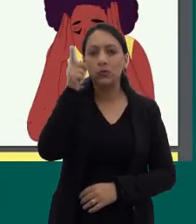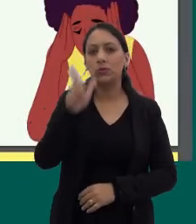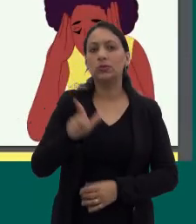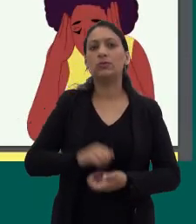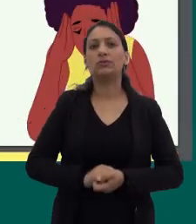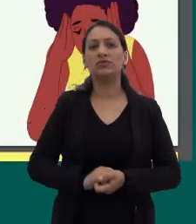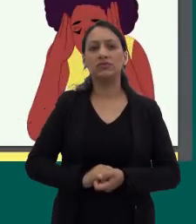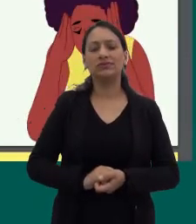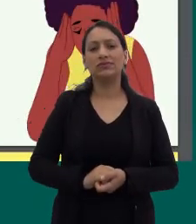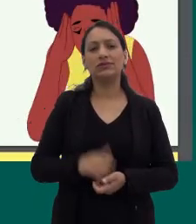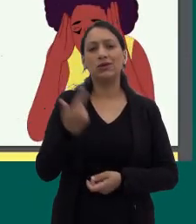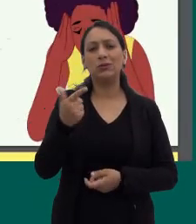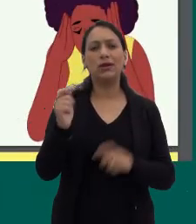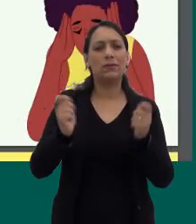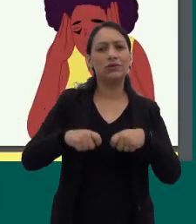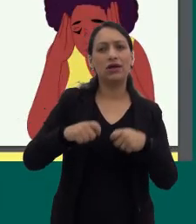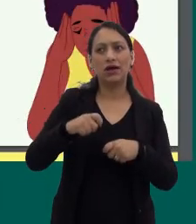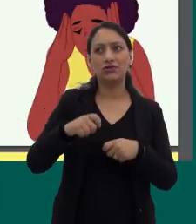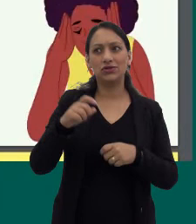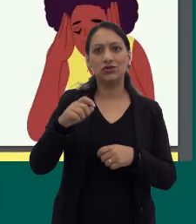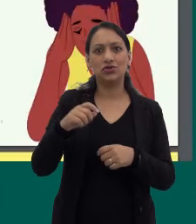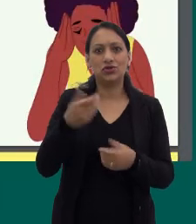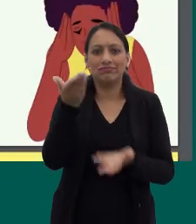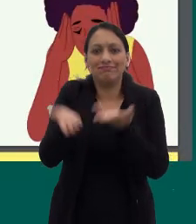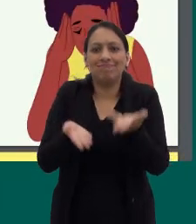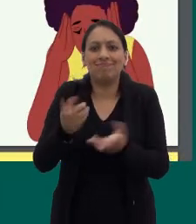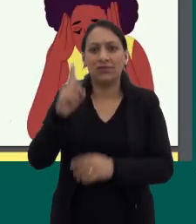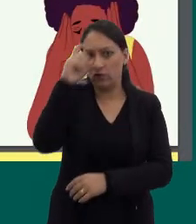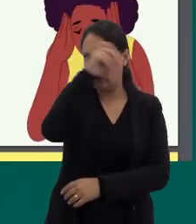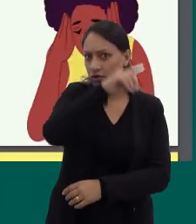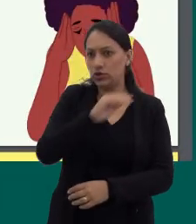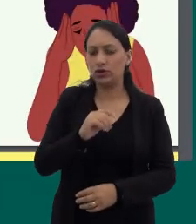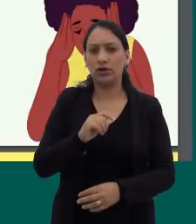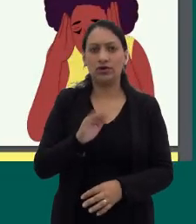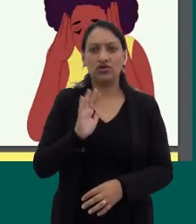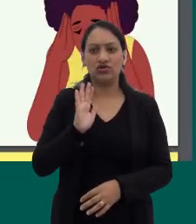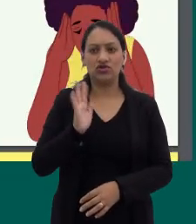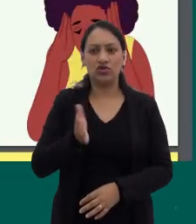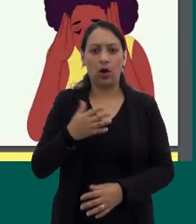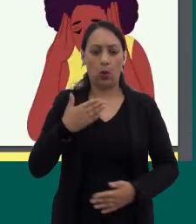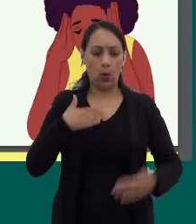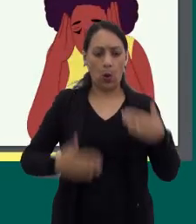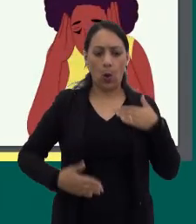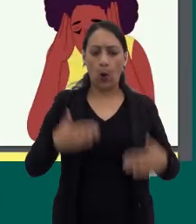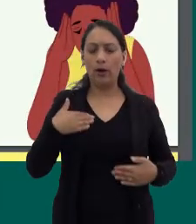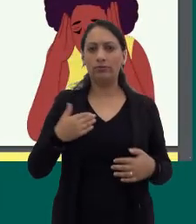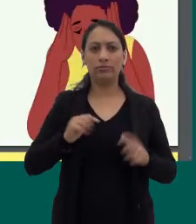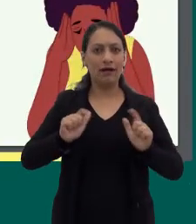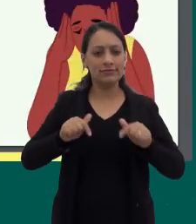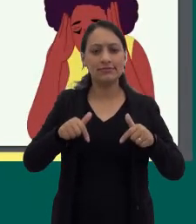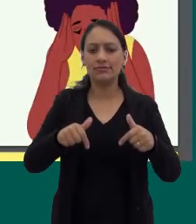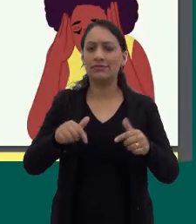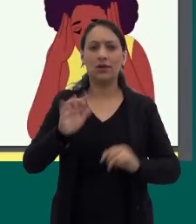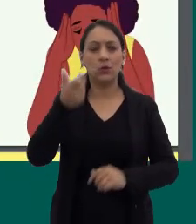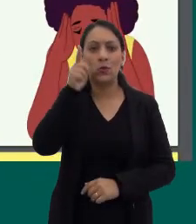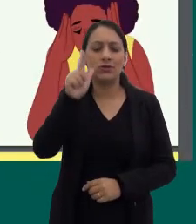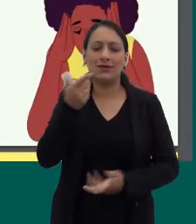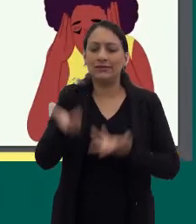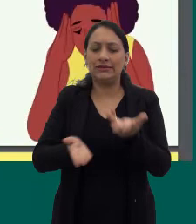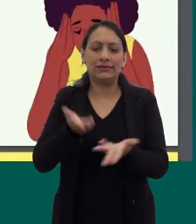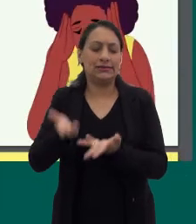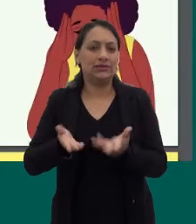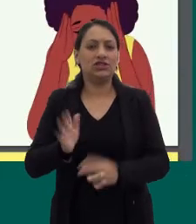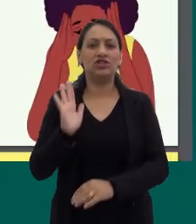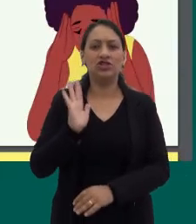com as dificuldades, então, quando chega alguma dificuldade, o teu corpo já está gritando por alguma coisa e não vai conseguir lidar com mais isso, né? É